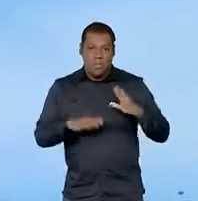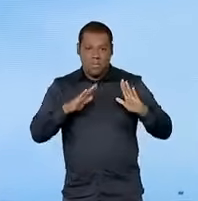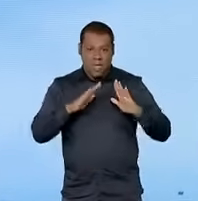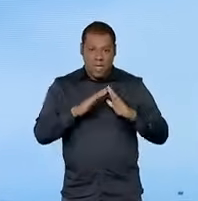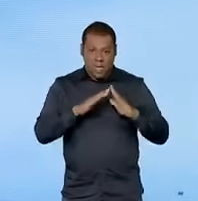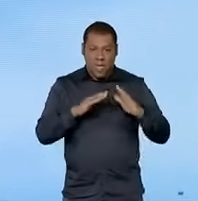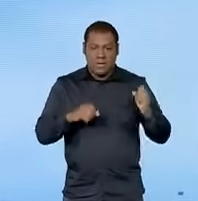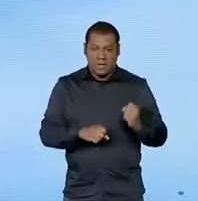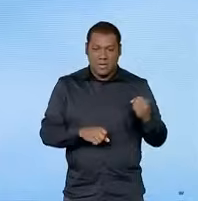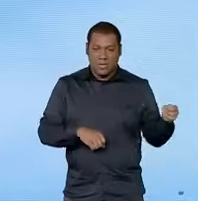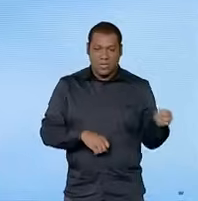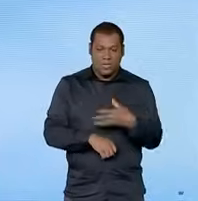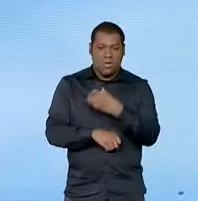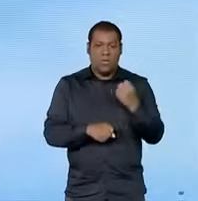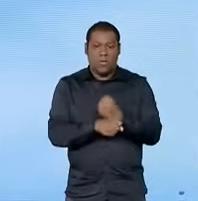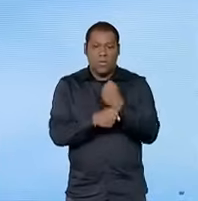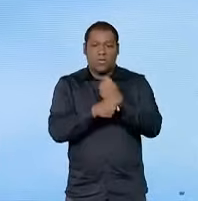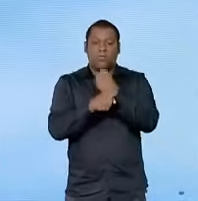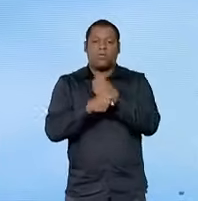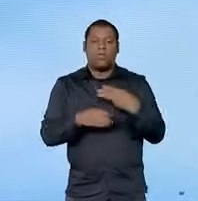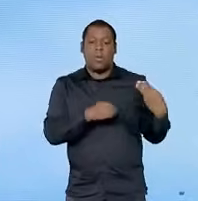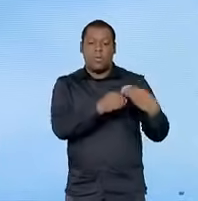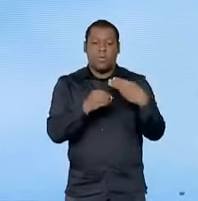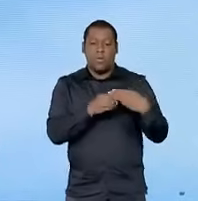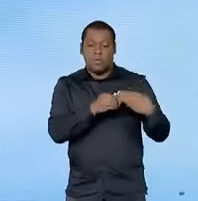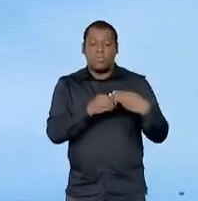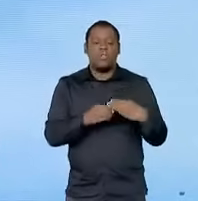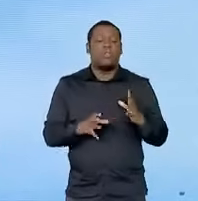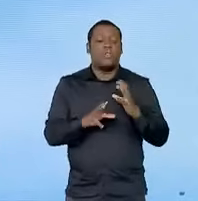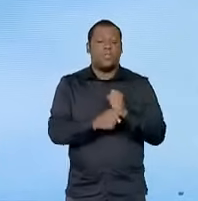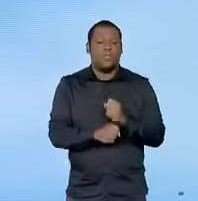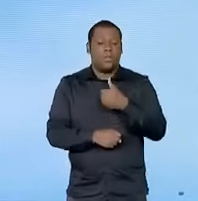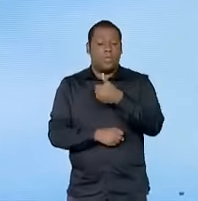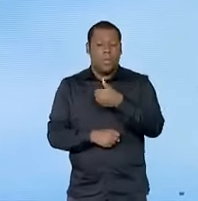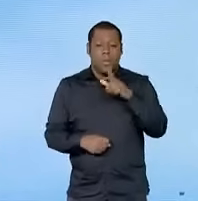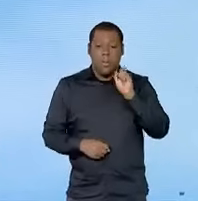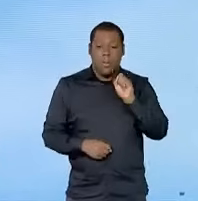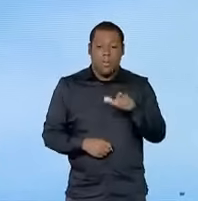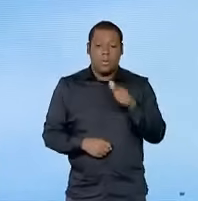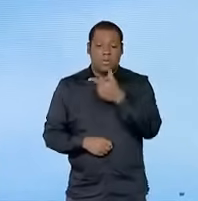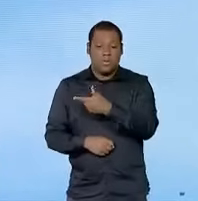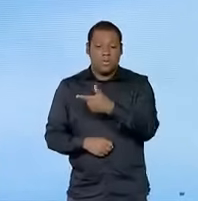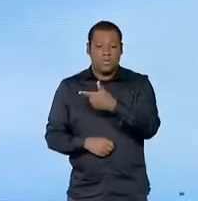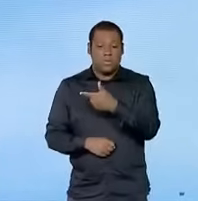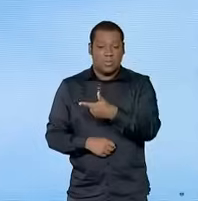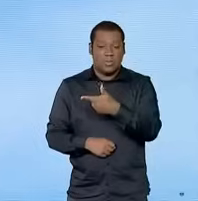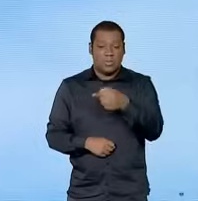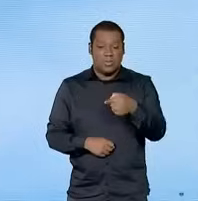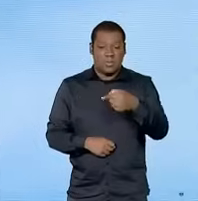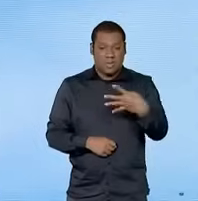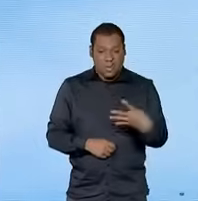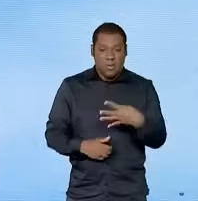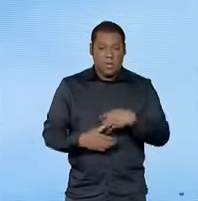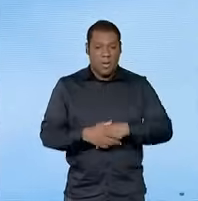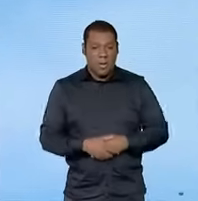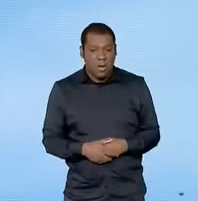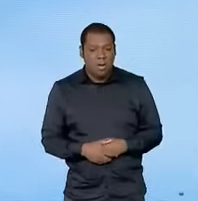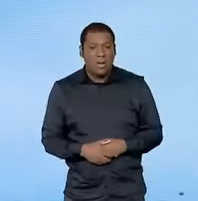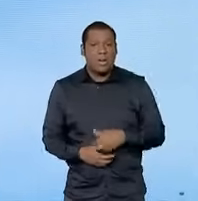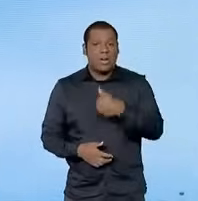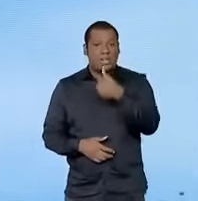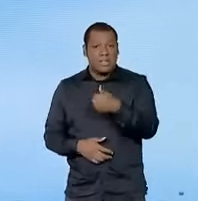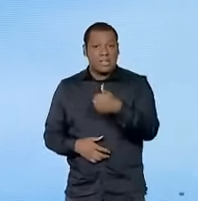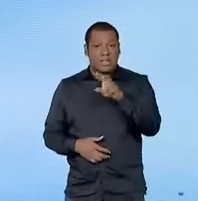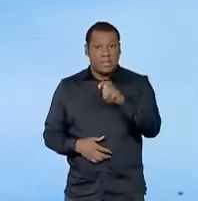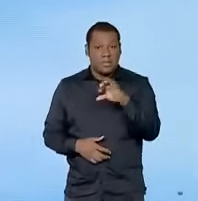em 1.274 municípios. Número esse, presidente Lula, que ultrapassou em